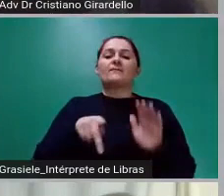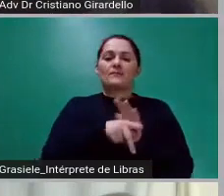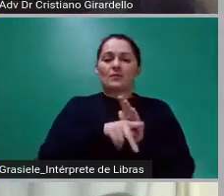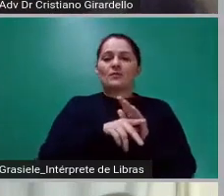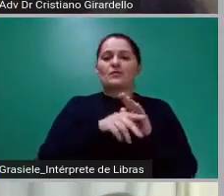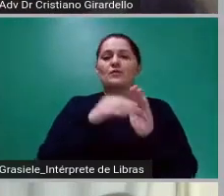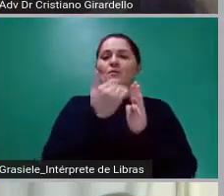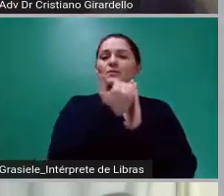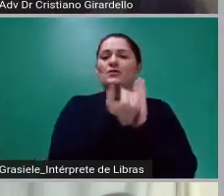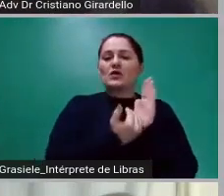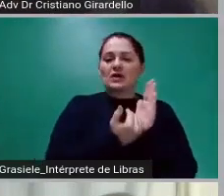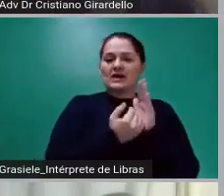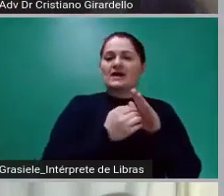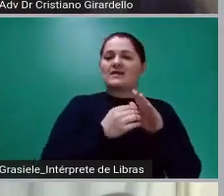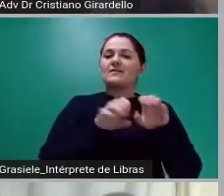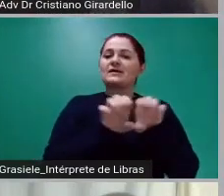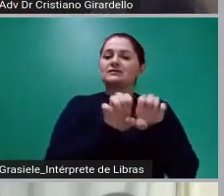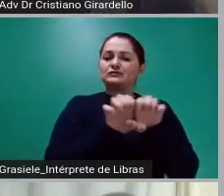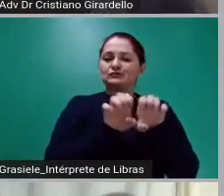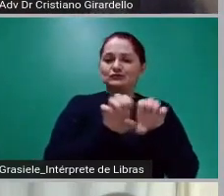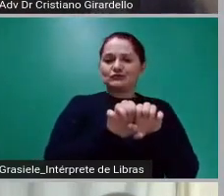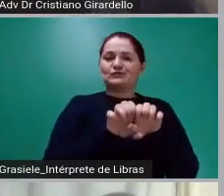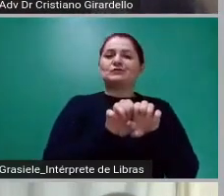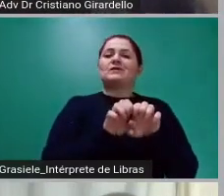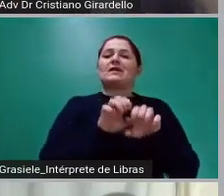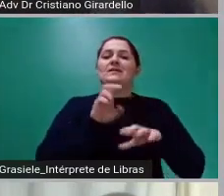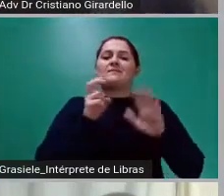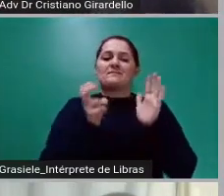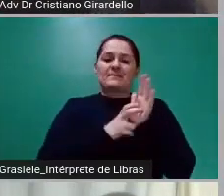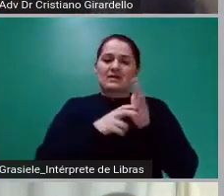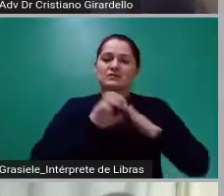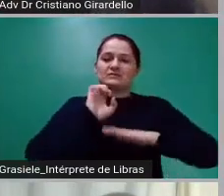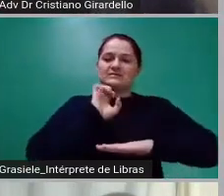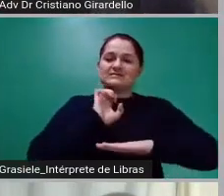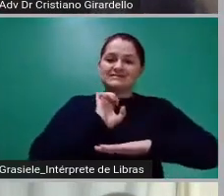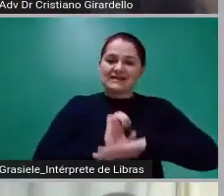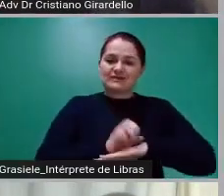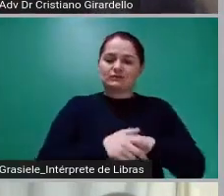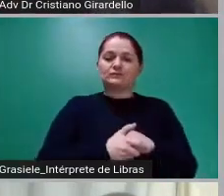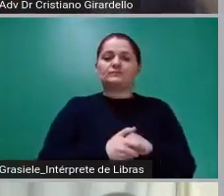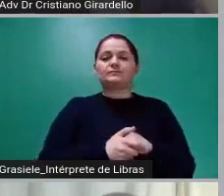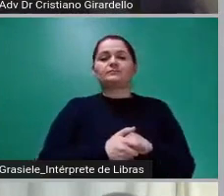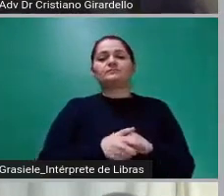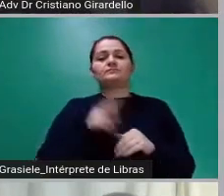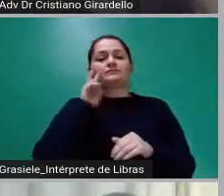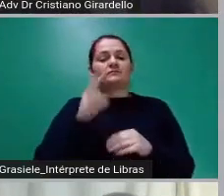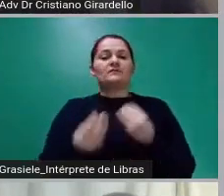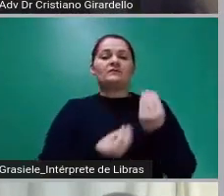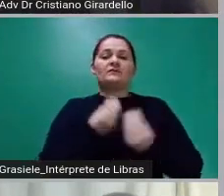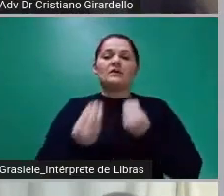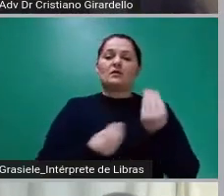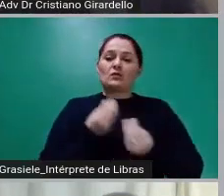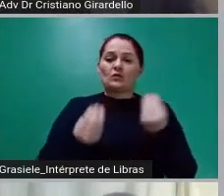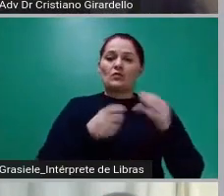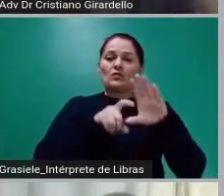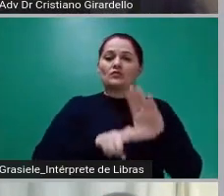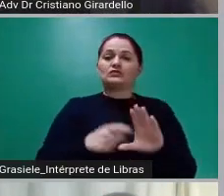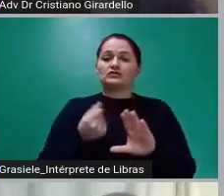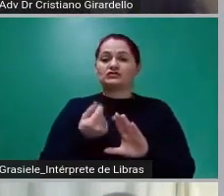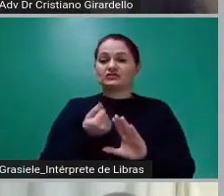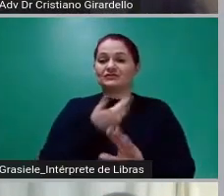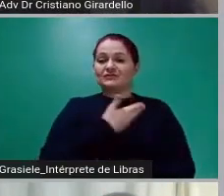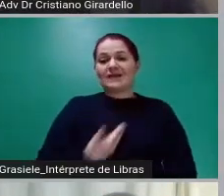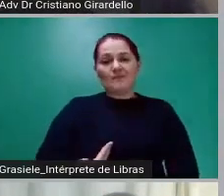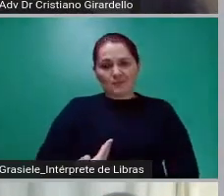como que a conversão da dívida privada em dívida pública levou ao enriquecimento privado e ao empobrecimento social. E, olha,